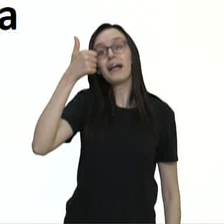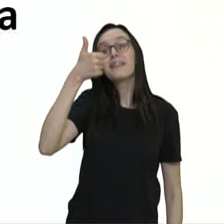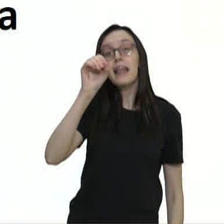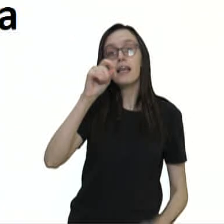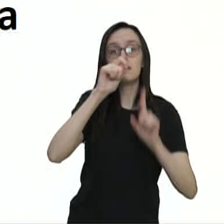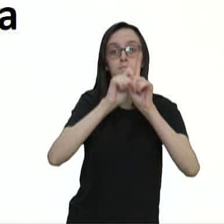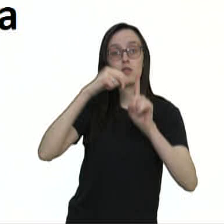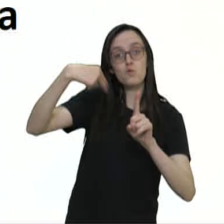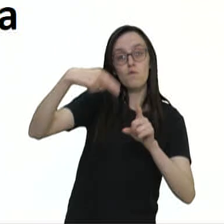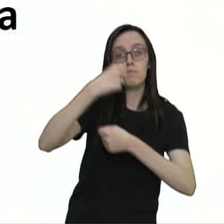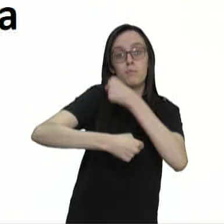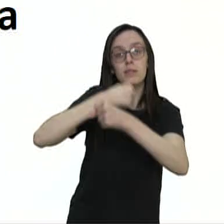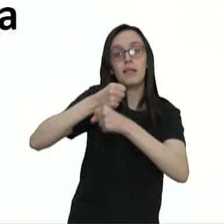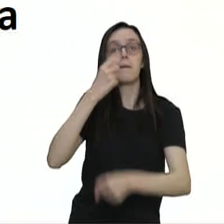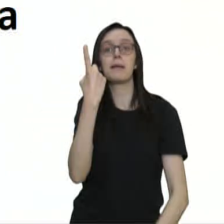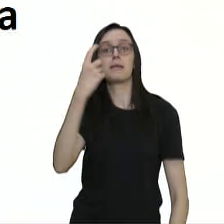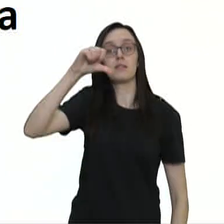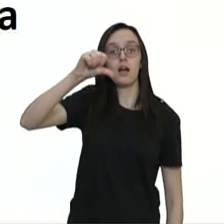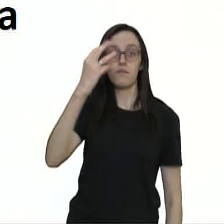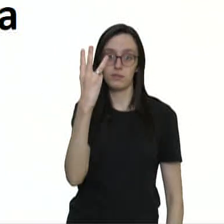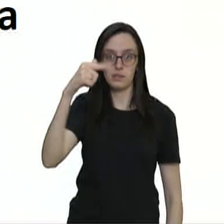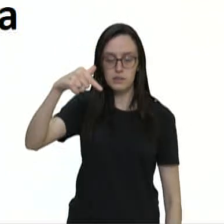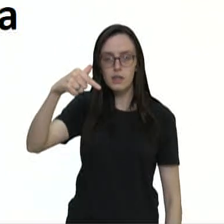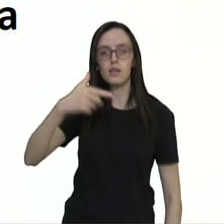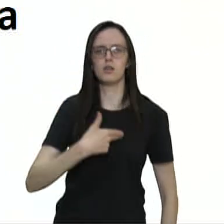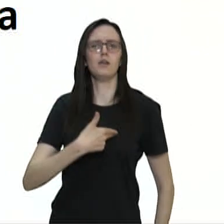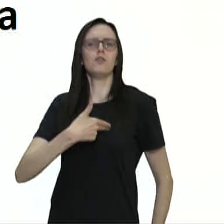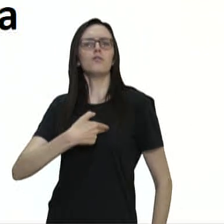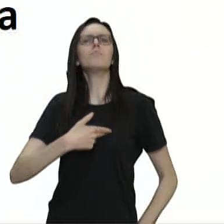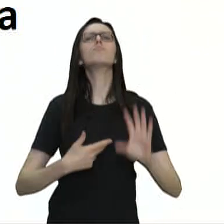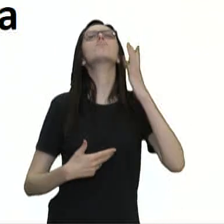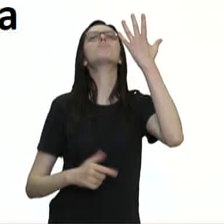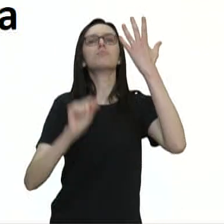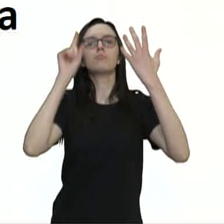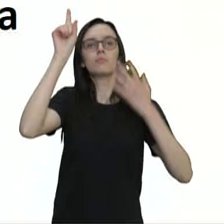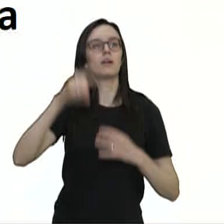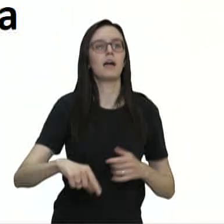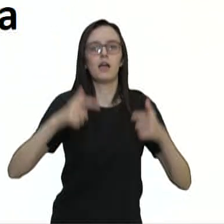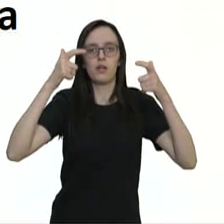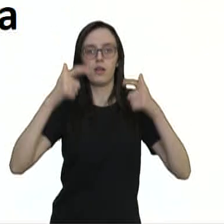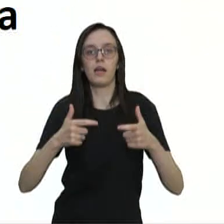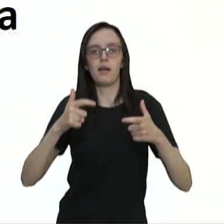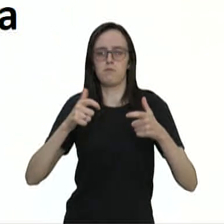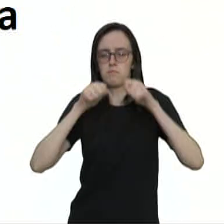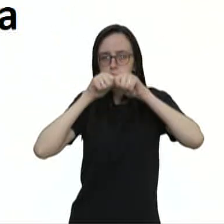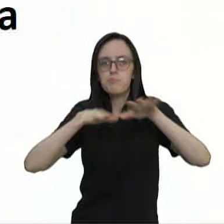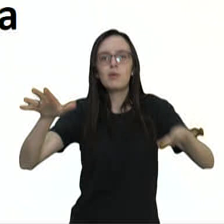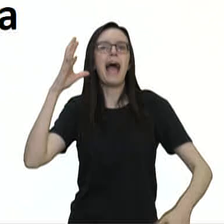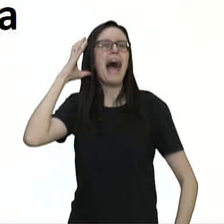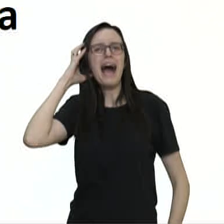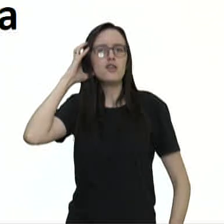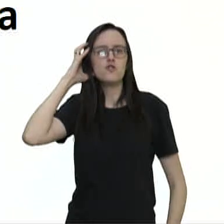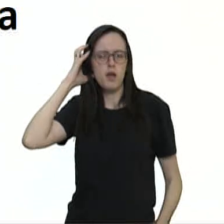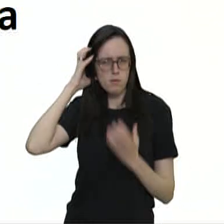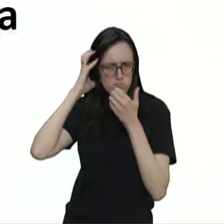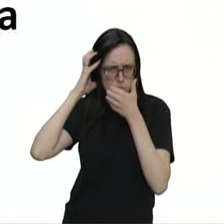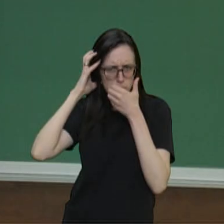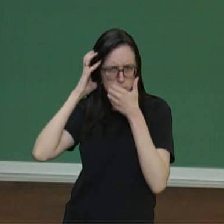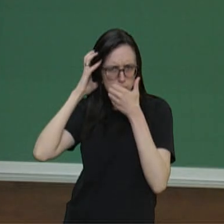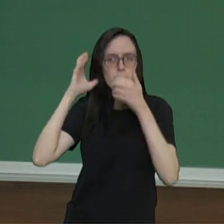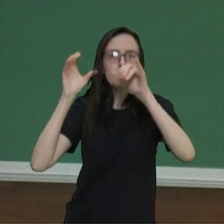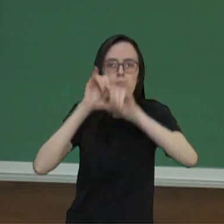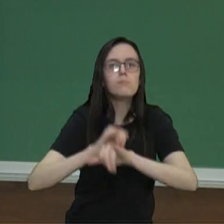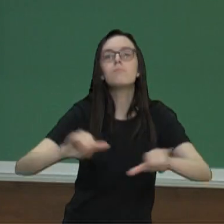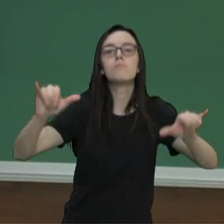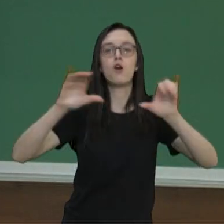de novembro de 1937, o Getúlio Vargas, numa rede de rádios, anunciou o fechamento